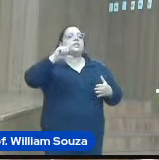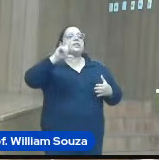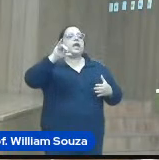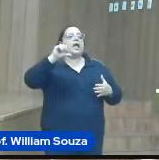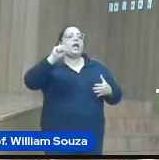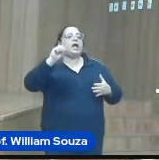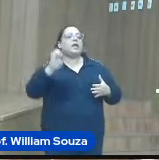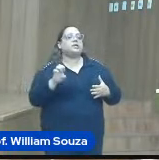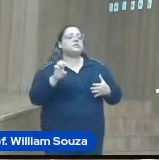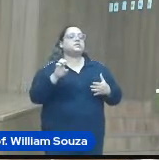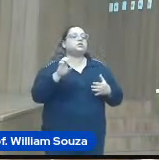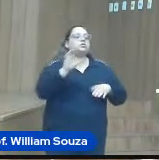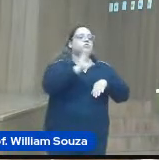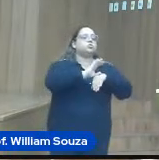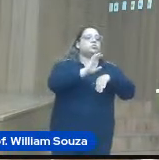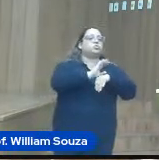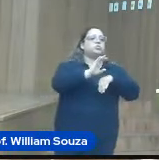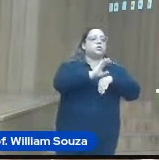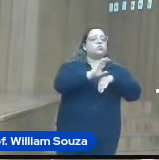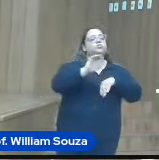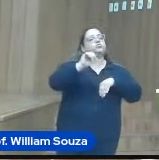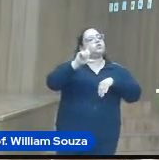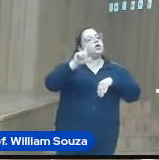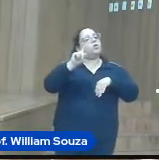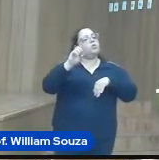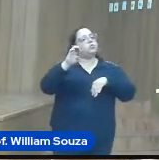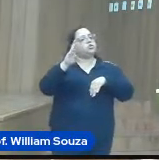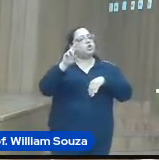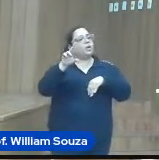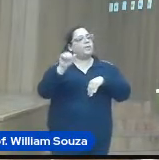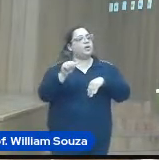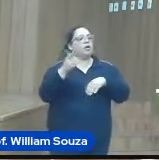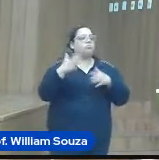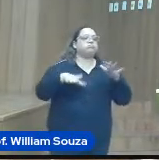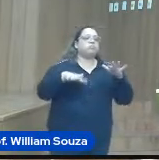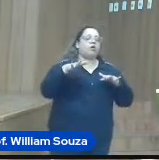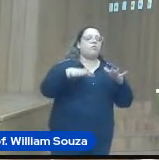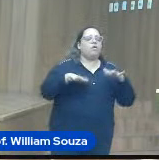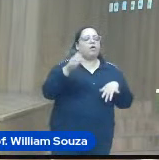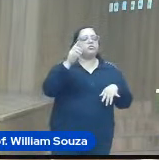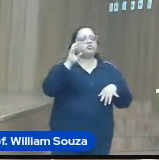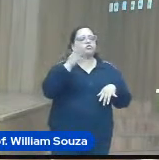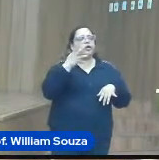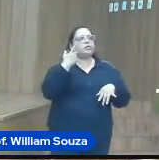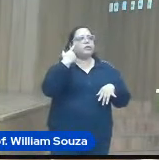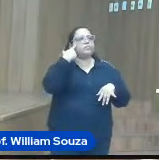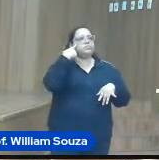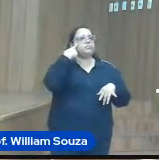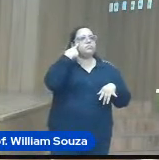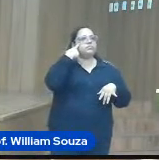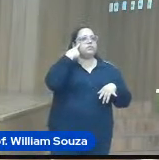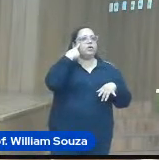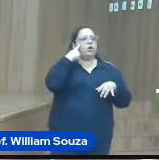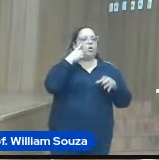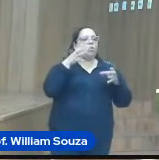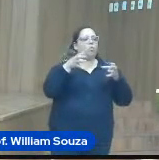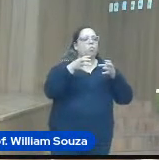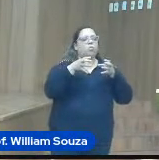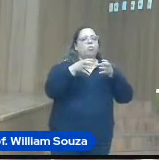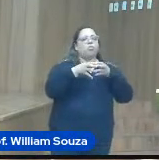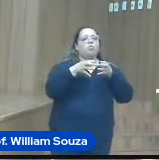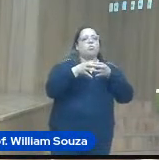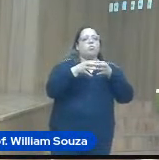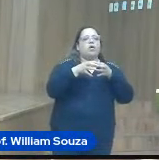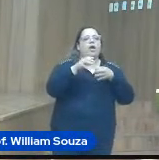de álgebra elementar, talvez tenha visto um conjunto de axiomas chamado axiomas